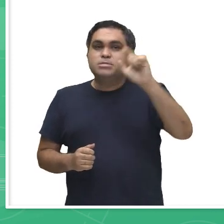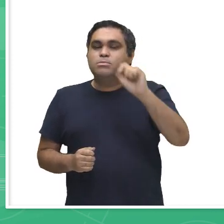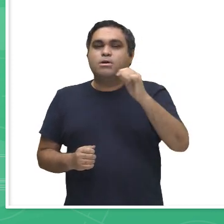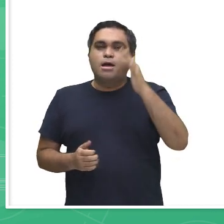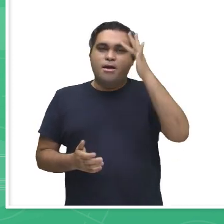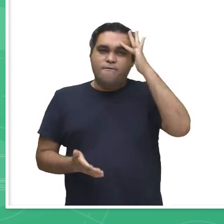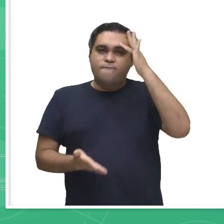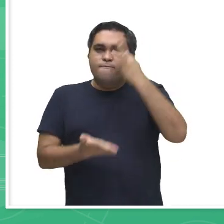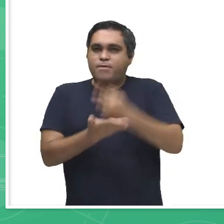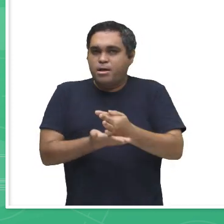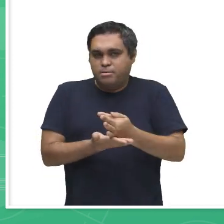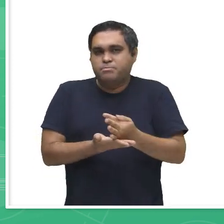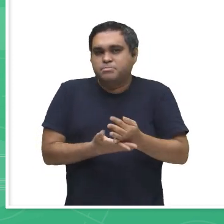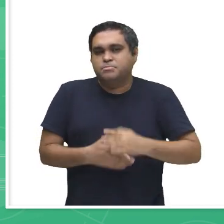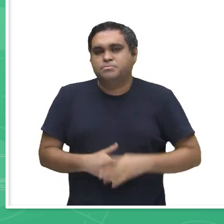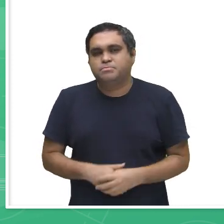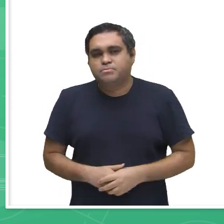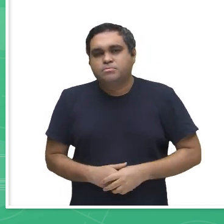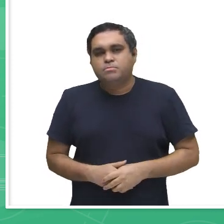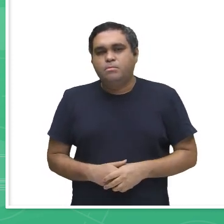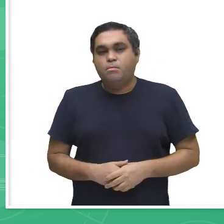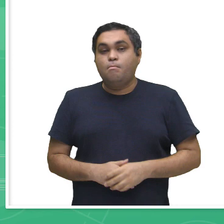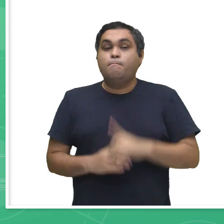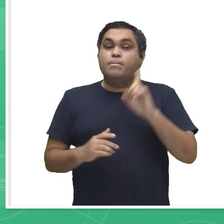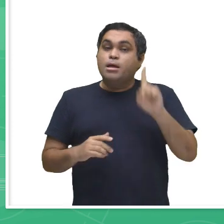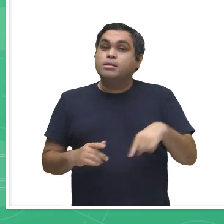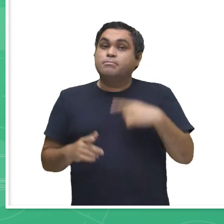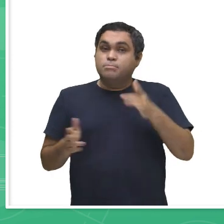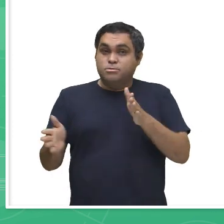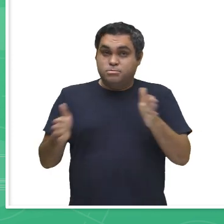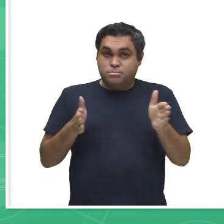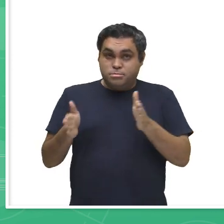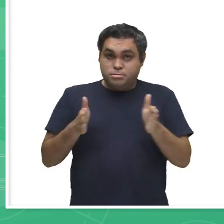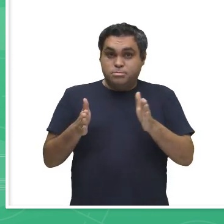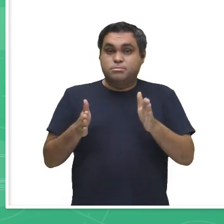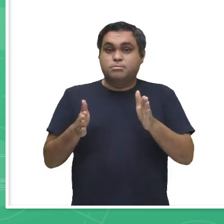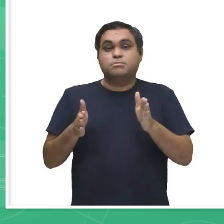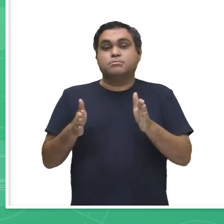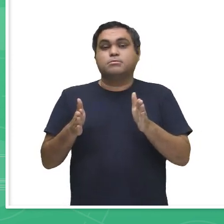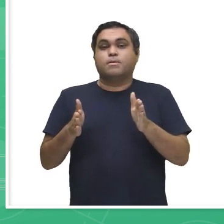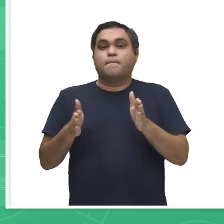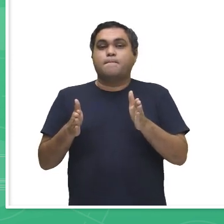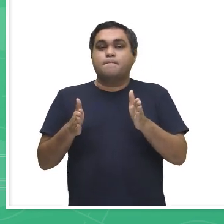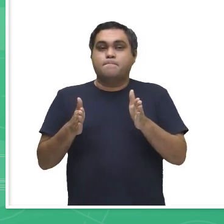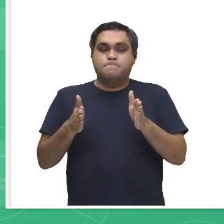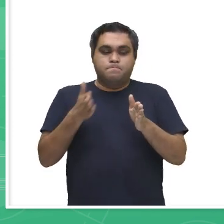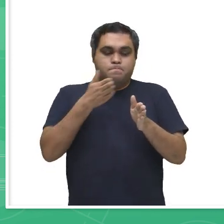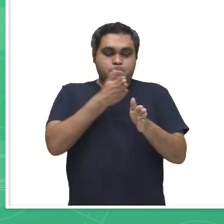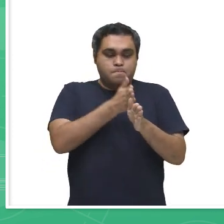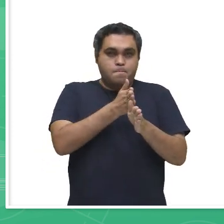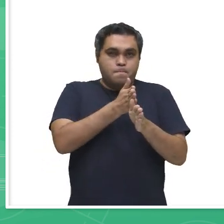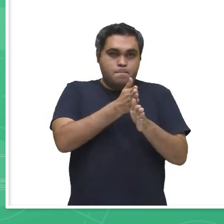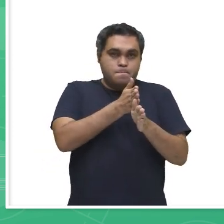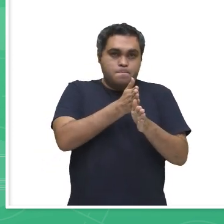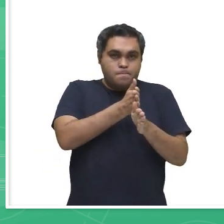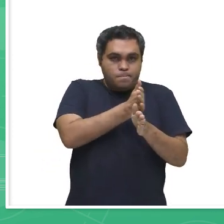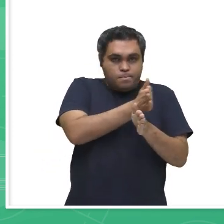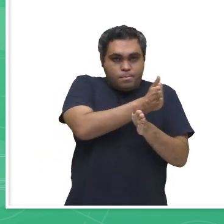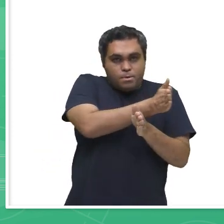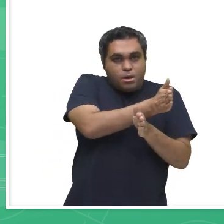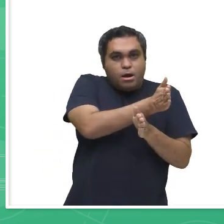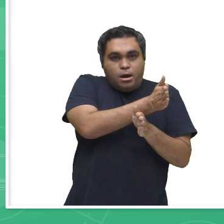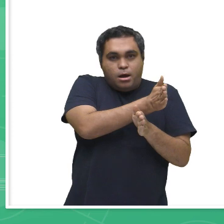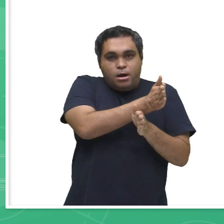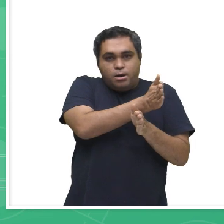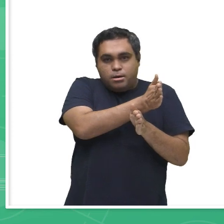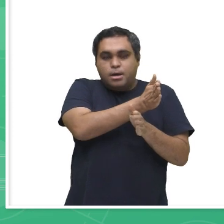tudo guiado pela fé. A partir daí, começa um pensamento que vai vir, vou já explicar para vocês, vai vir com